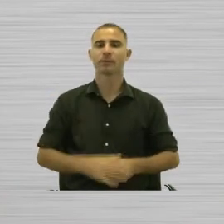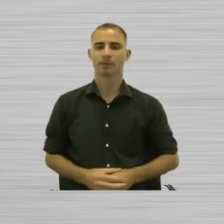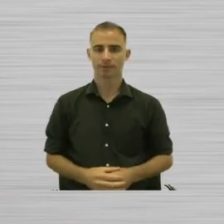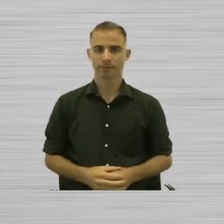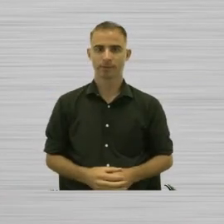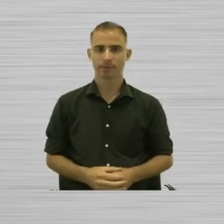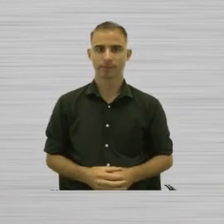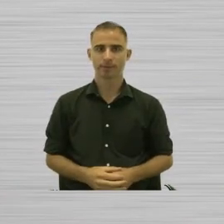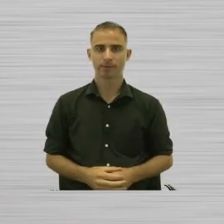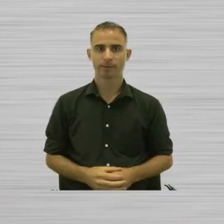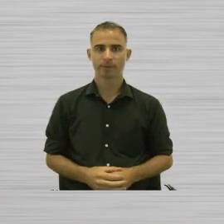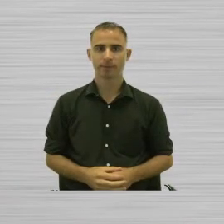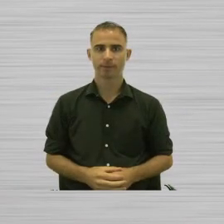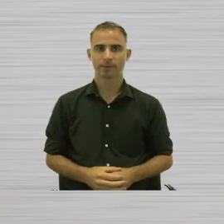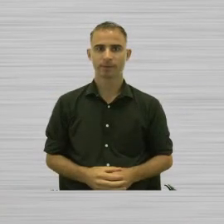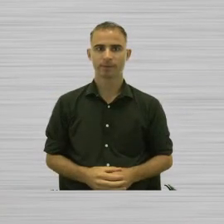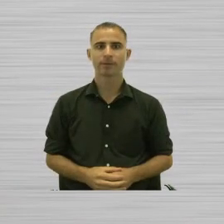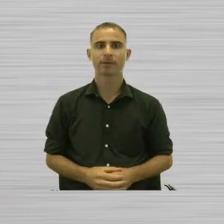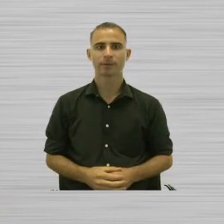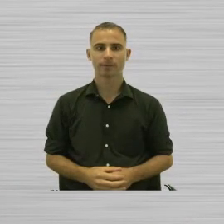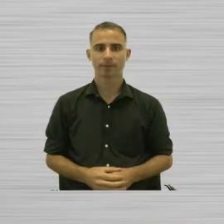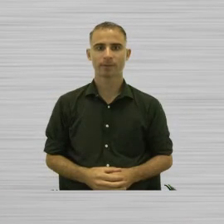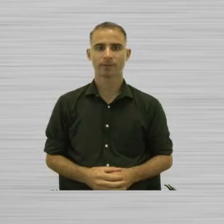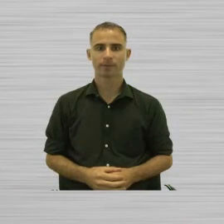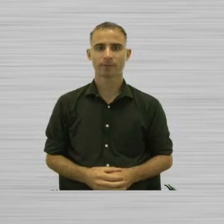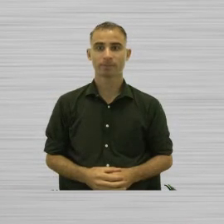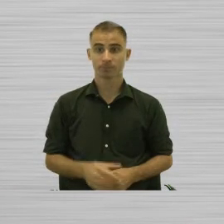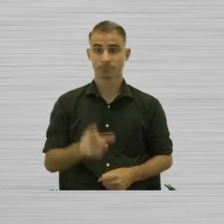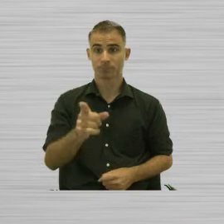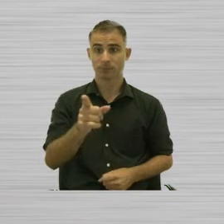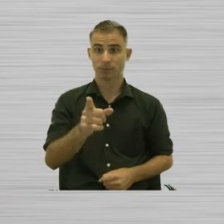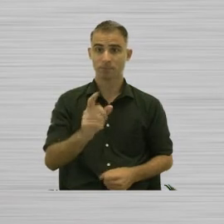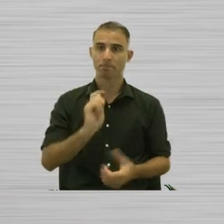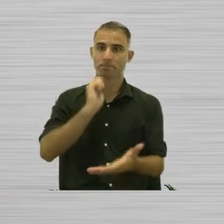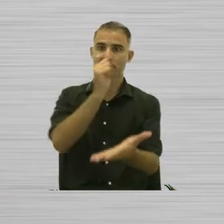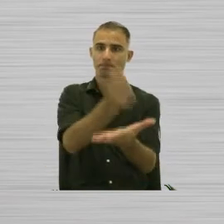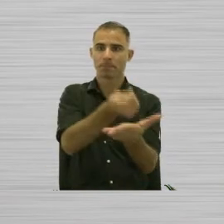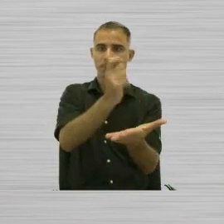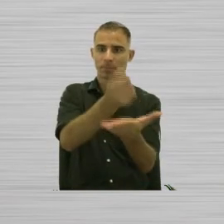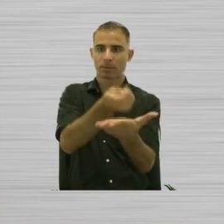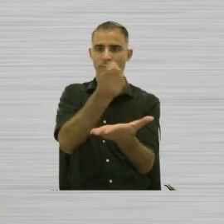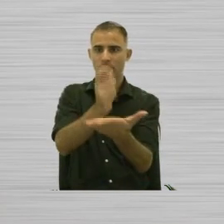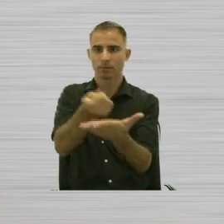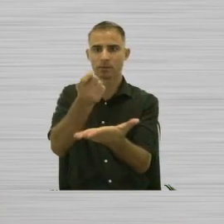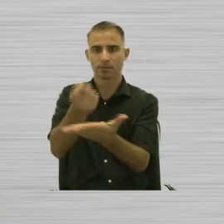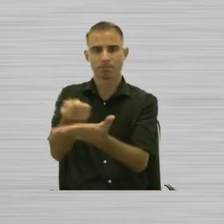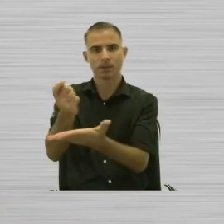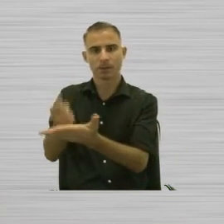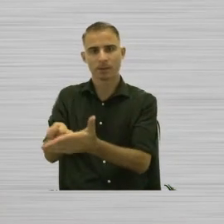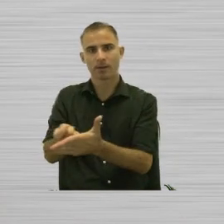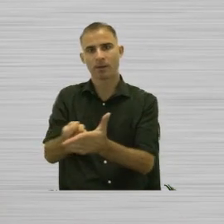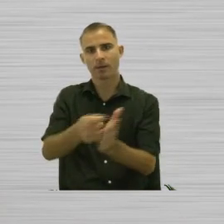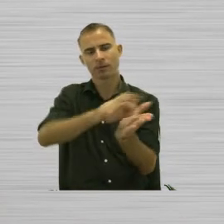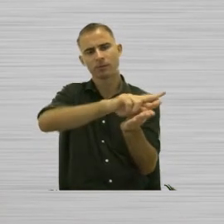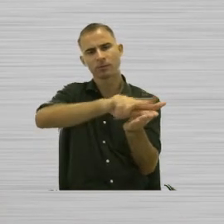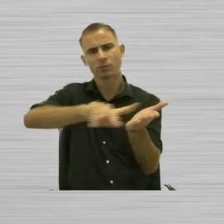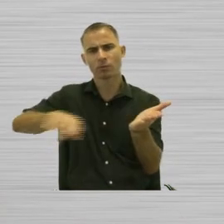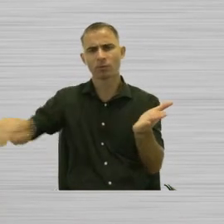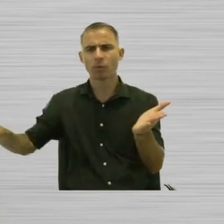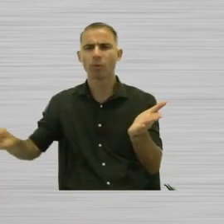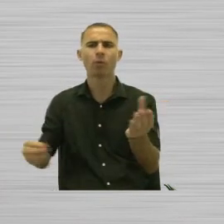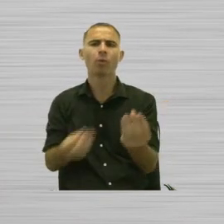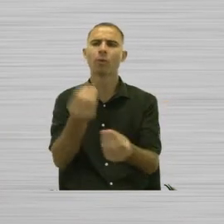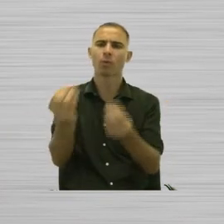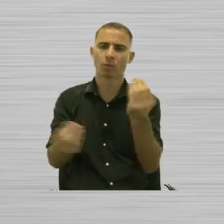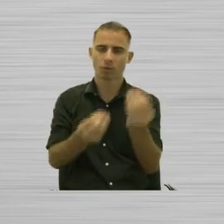E dentro dessas despesas, né, a gente abriu um pouquinho o que está em